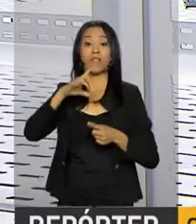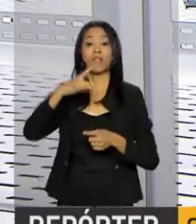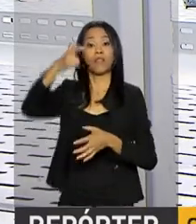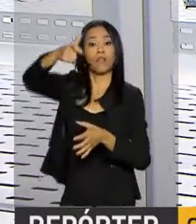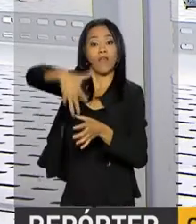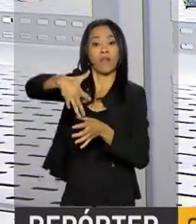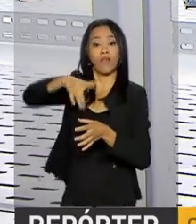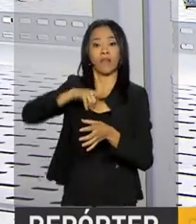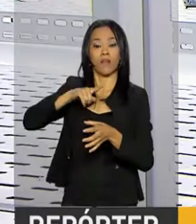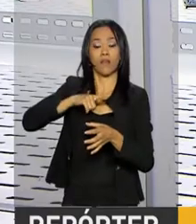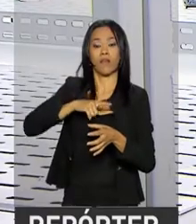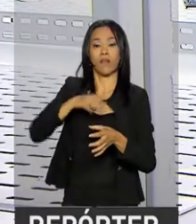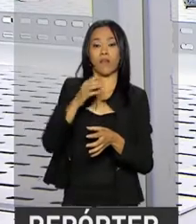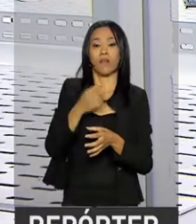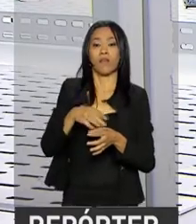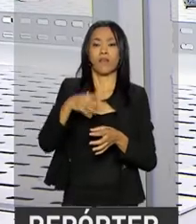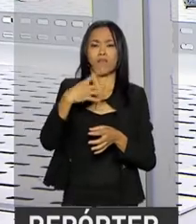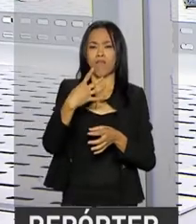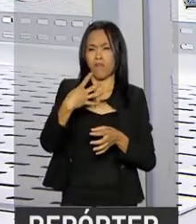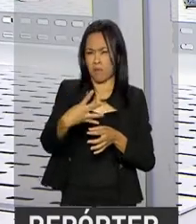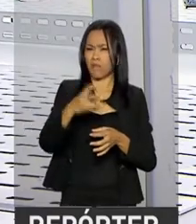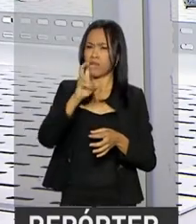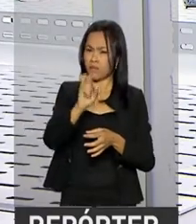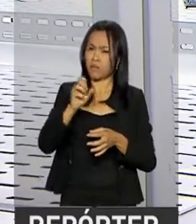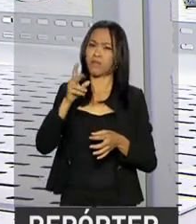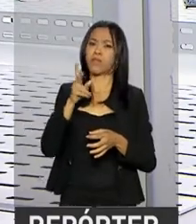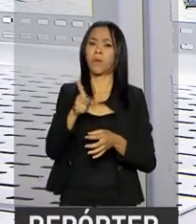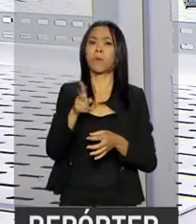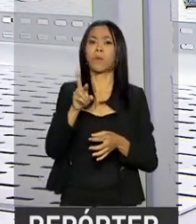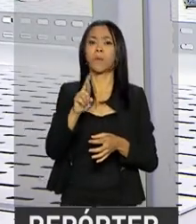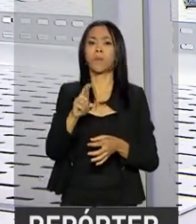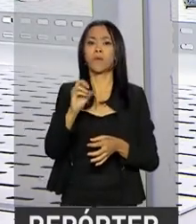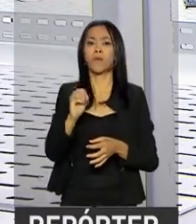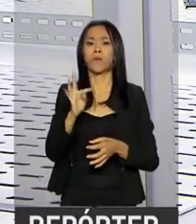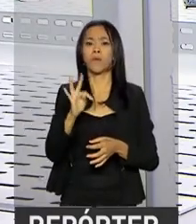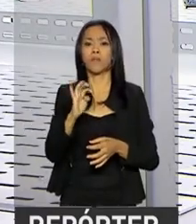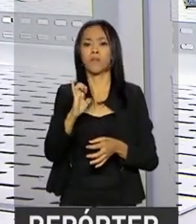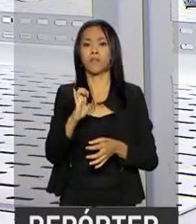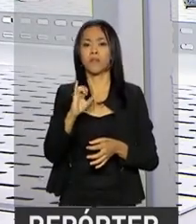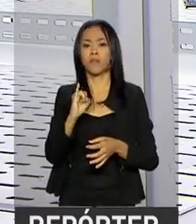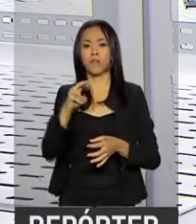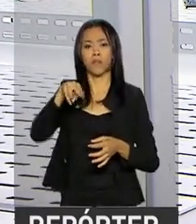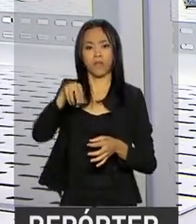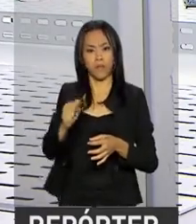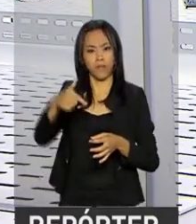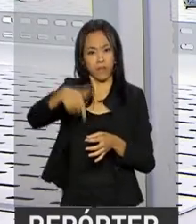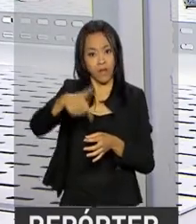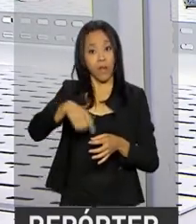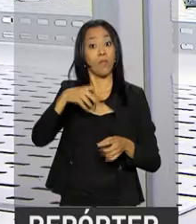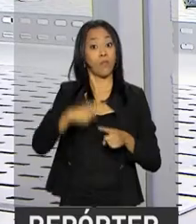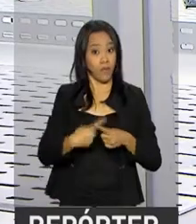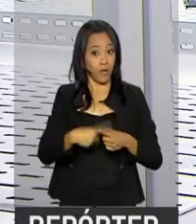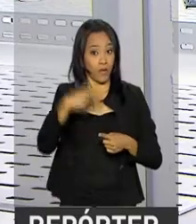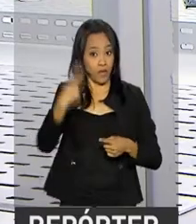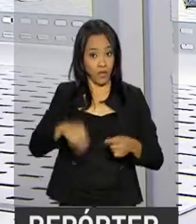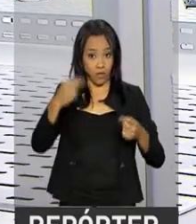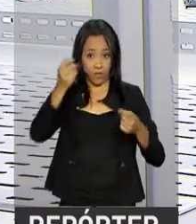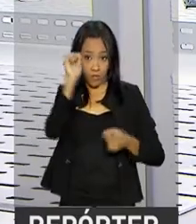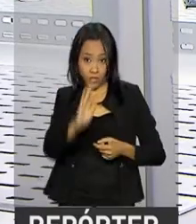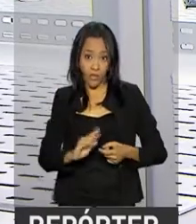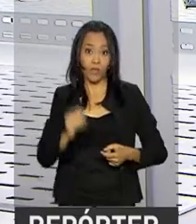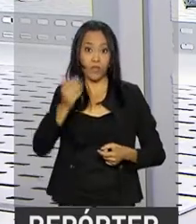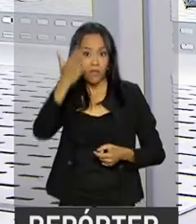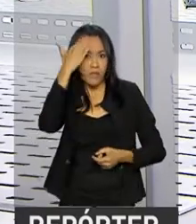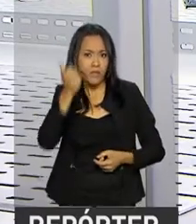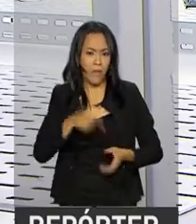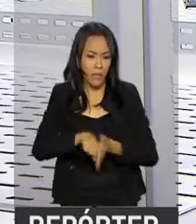o que facilita a produção da silva o vilhena além do brasil dominar a genética da soja o que ajuda